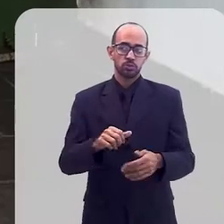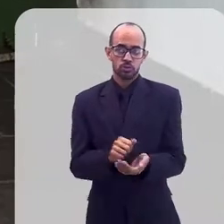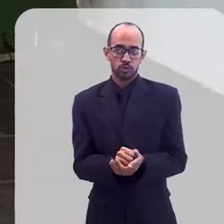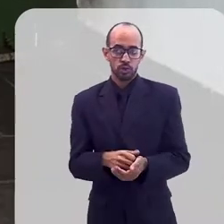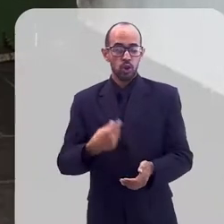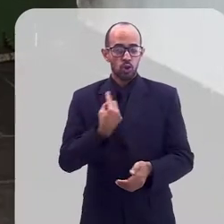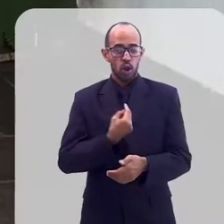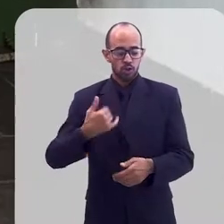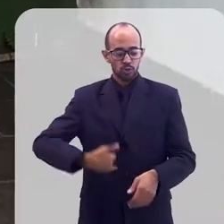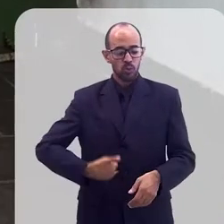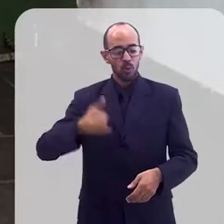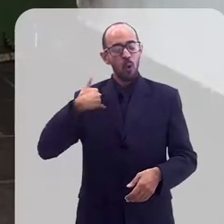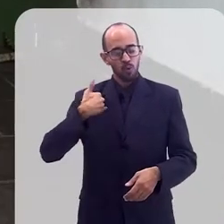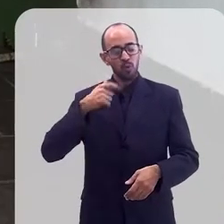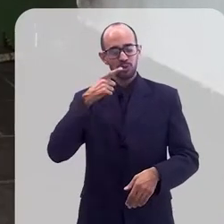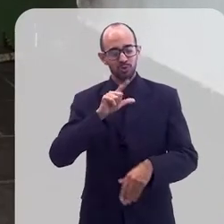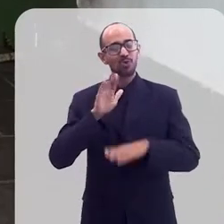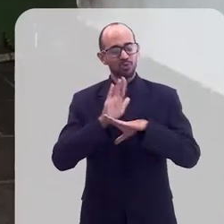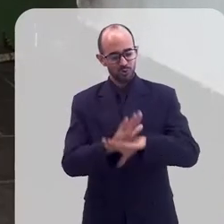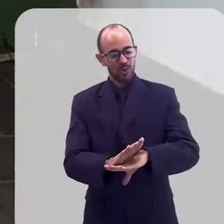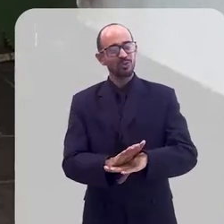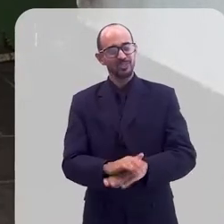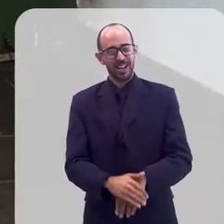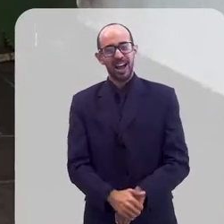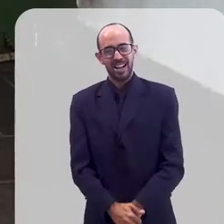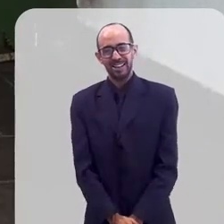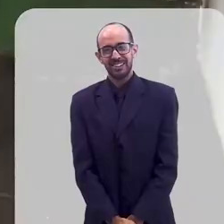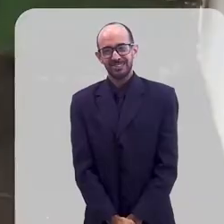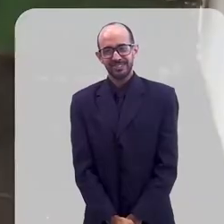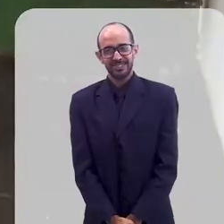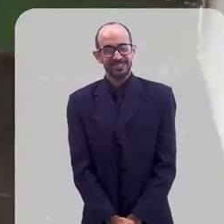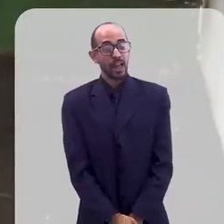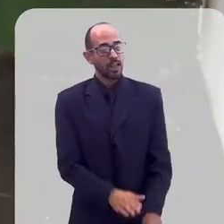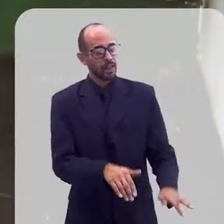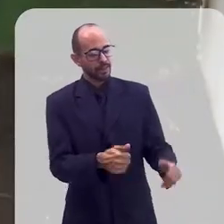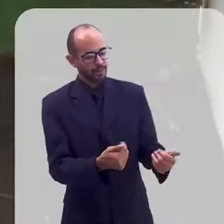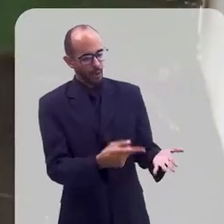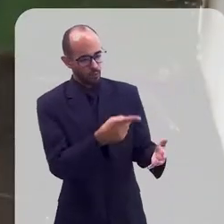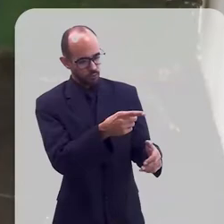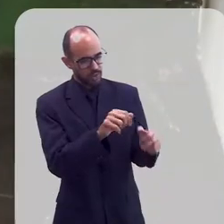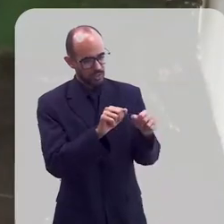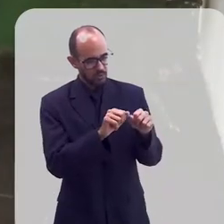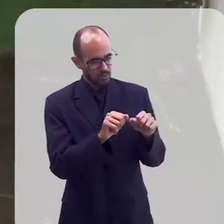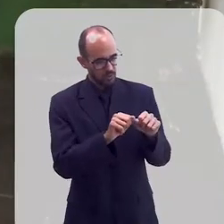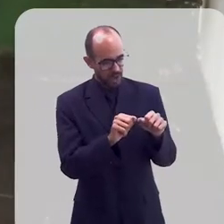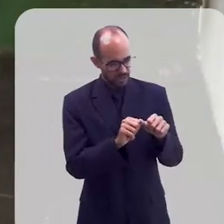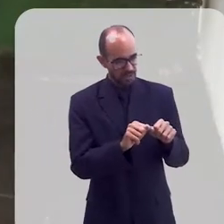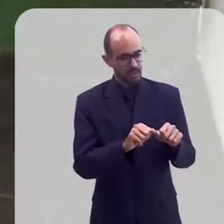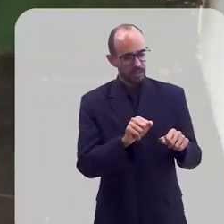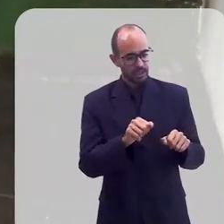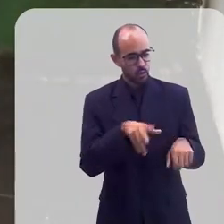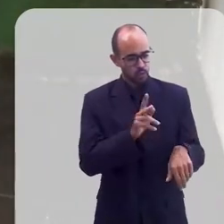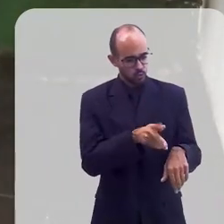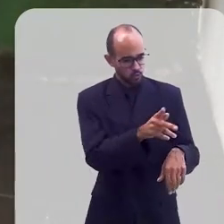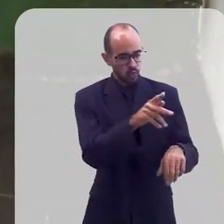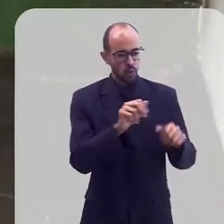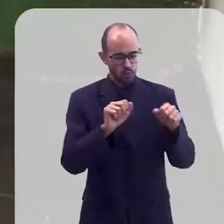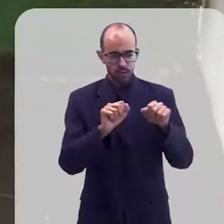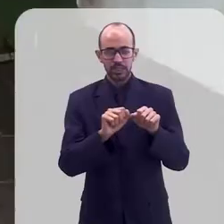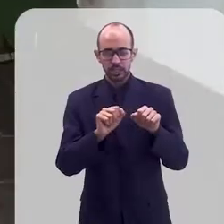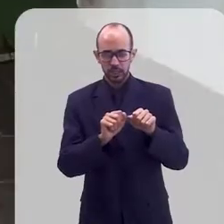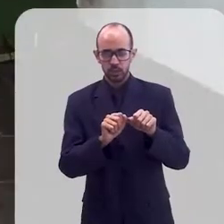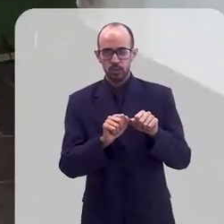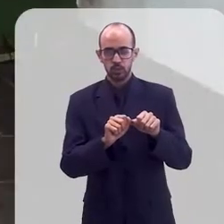nós tivemos o maior orgulho em ajudar essas pessoas. Então, vocês praticam e continuam a praticar